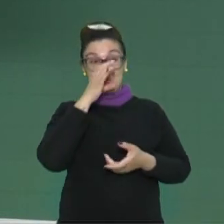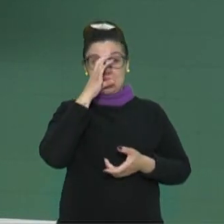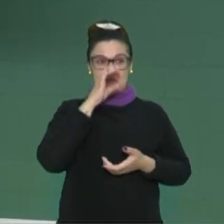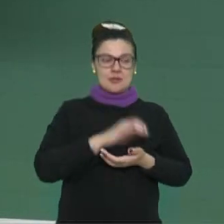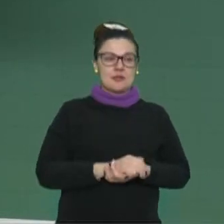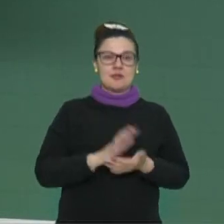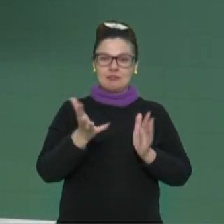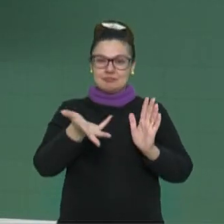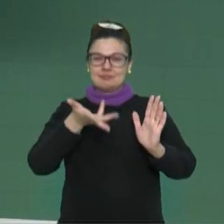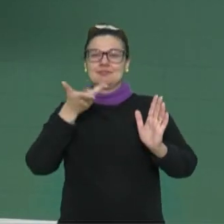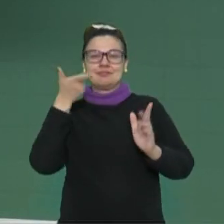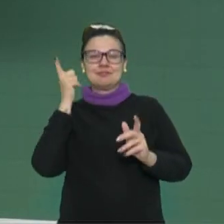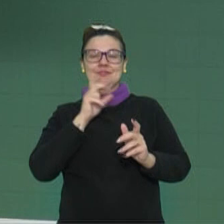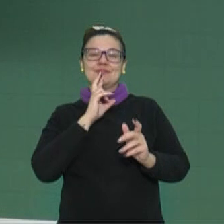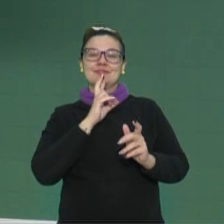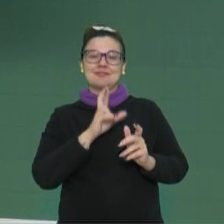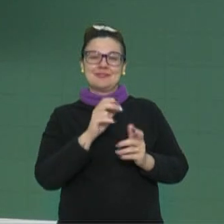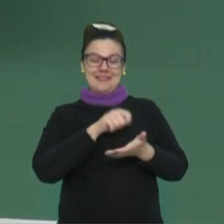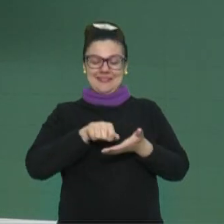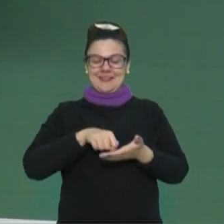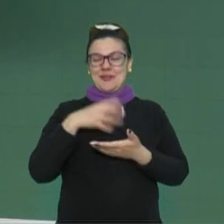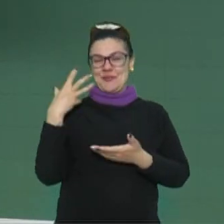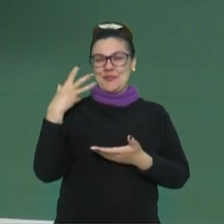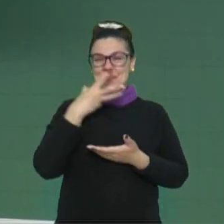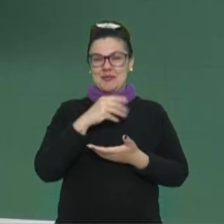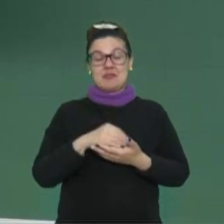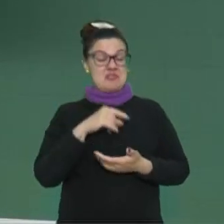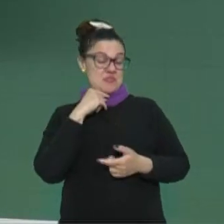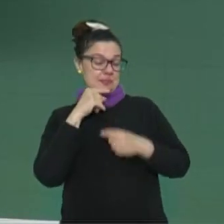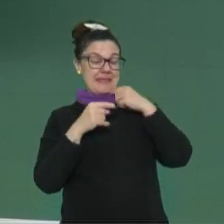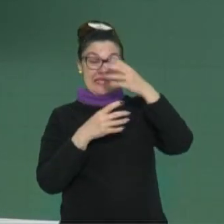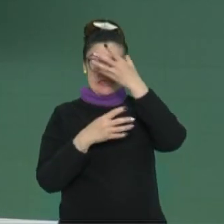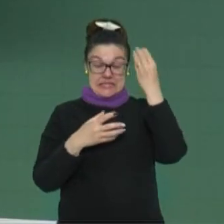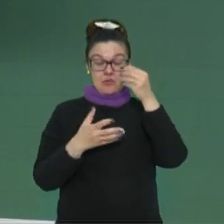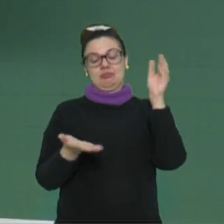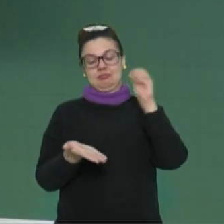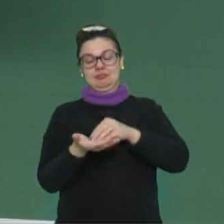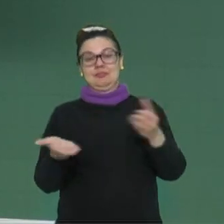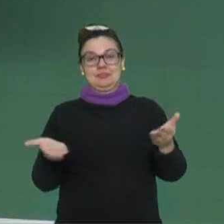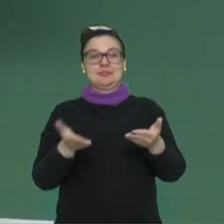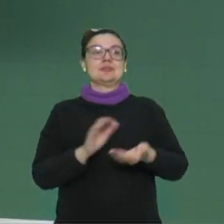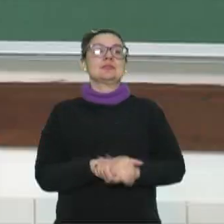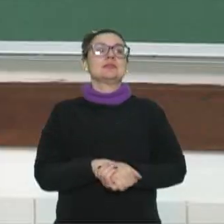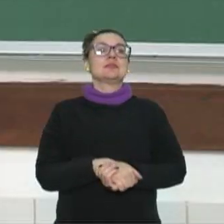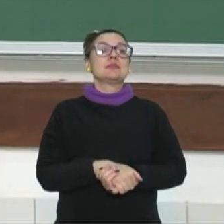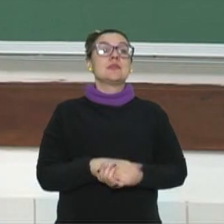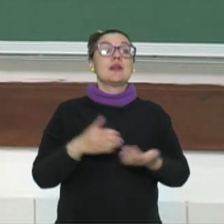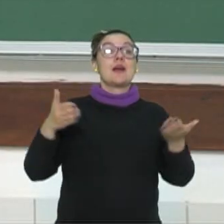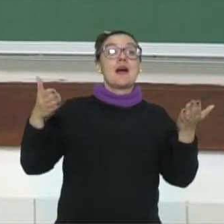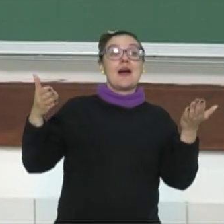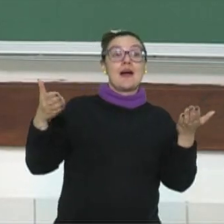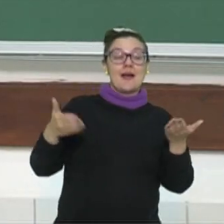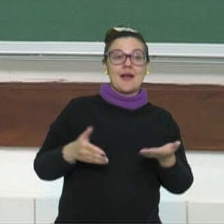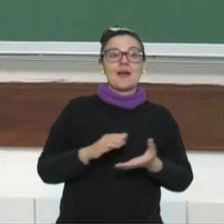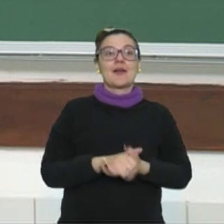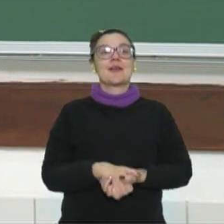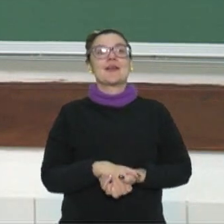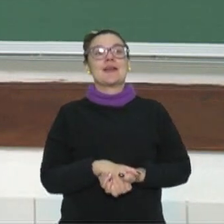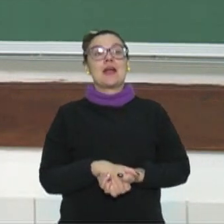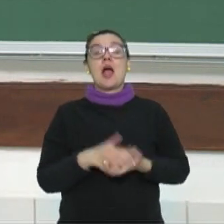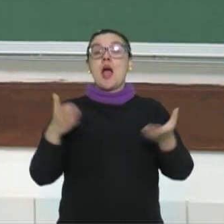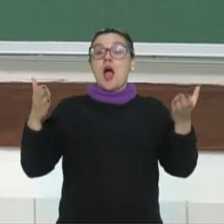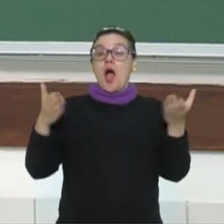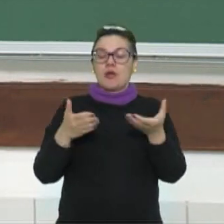a sua habilidade aí, conseguiu escrever e colocar essas questões. Se esqueceu alguma coisa, coloca aí agora, ok? Vamos então passar para a